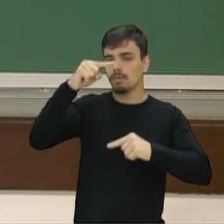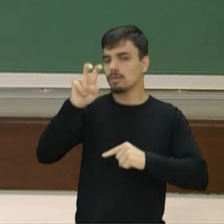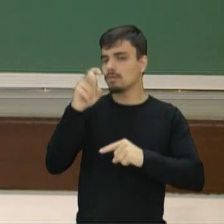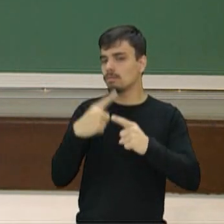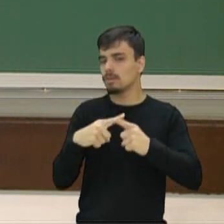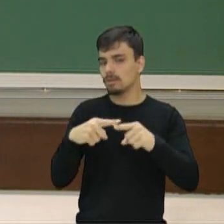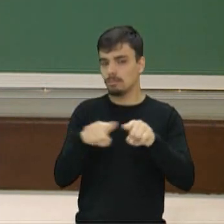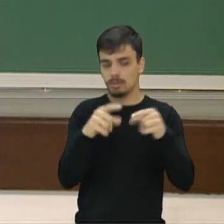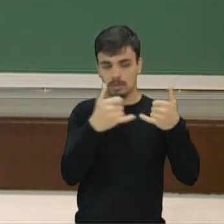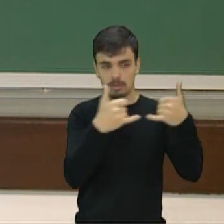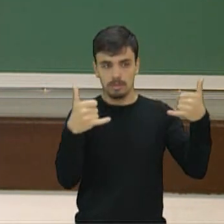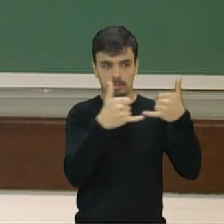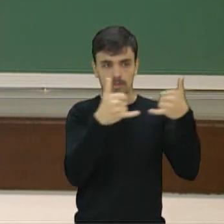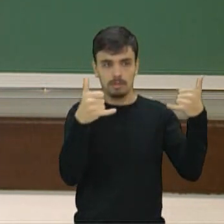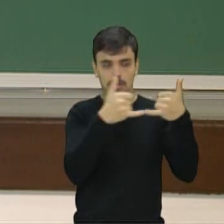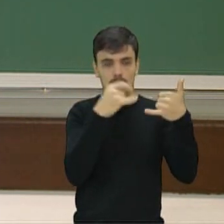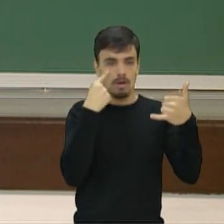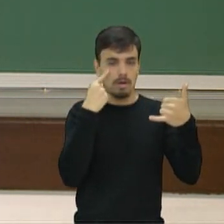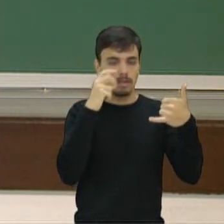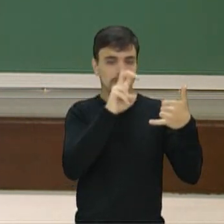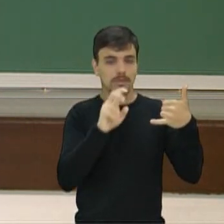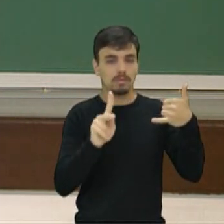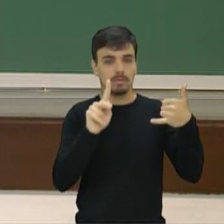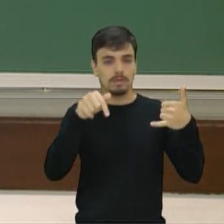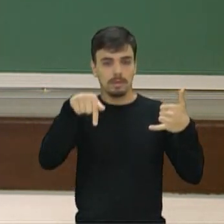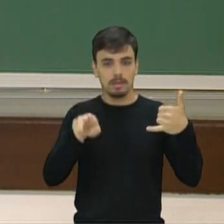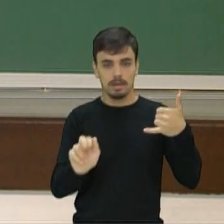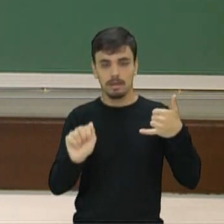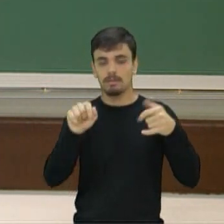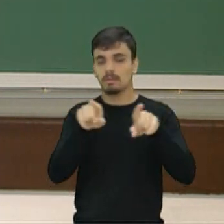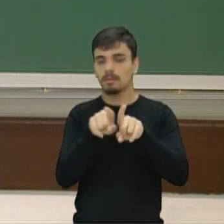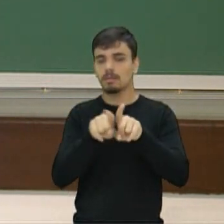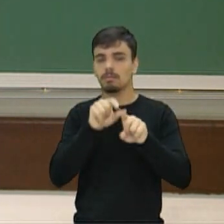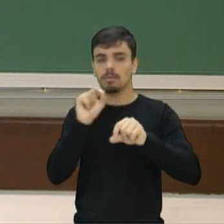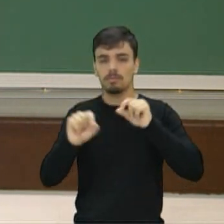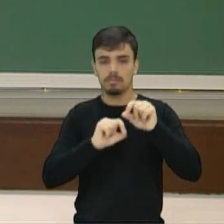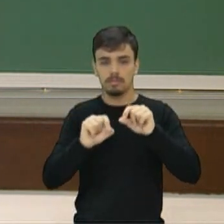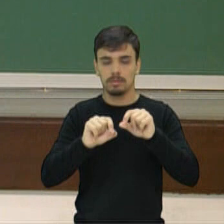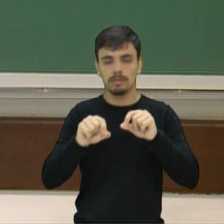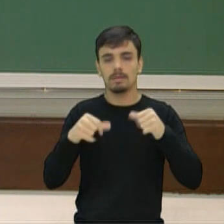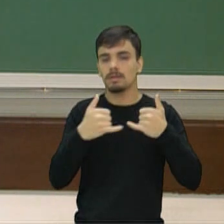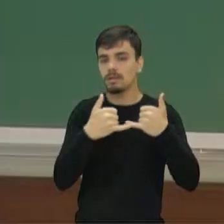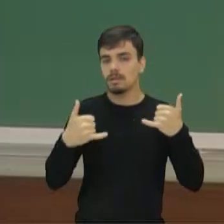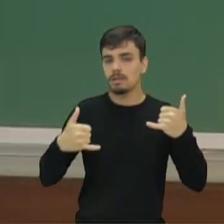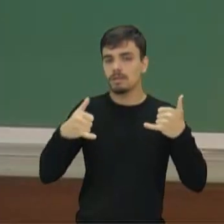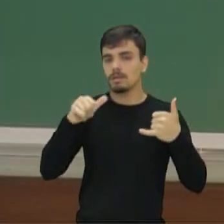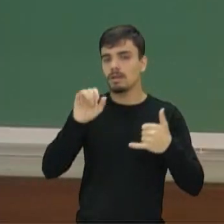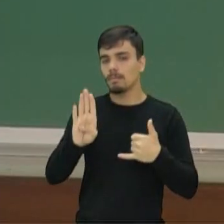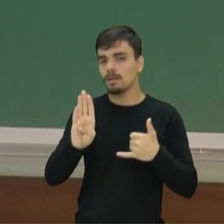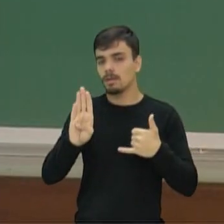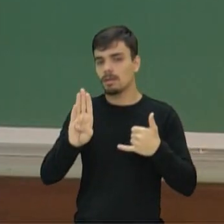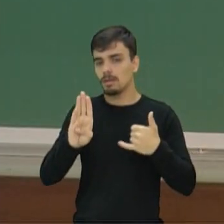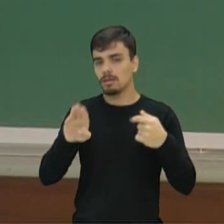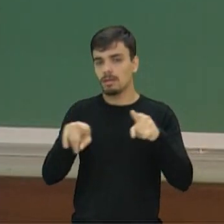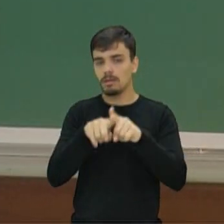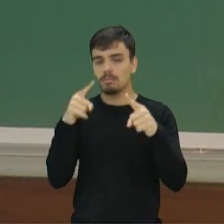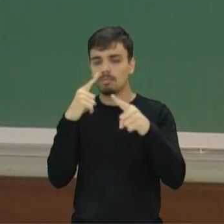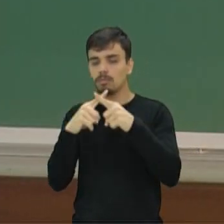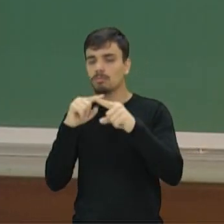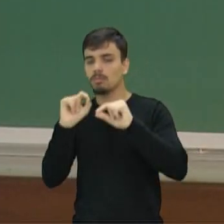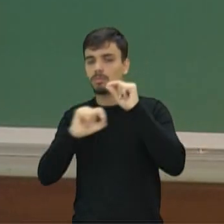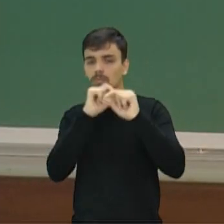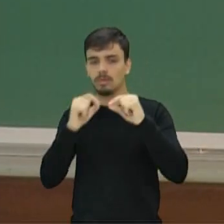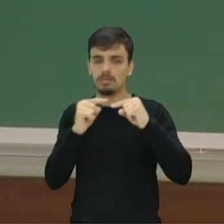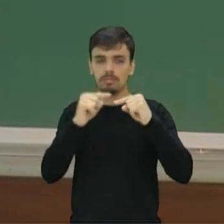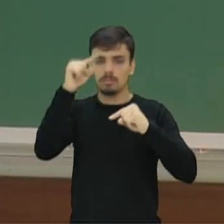linha vale 5 QA. Pessoal, o que B' é a carga B que ele multiplicou, que ele aumentou